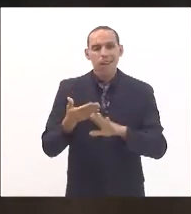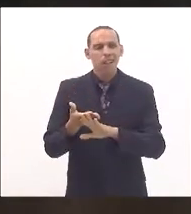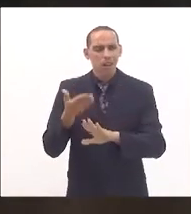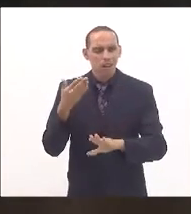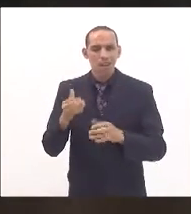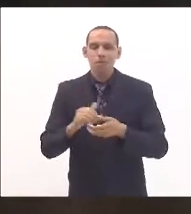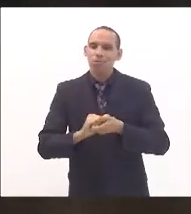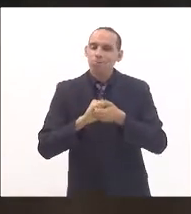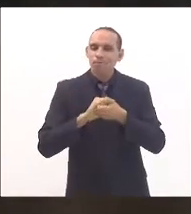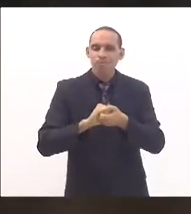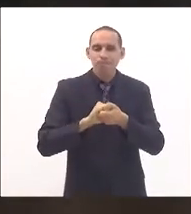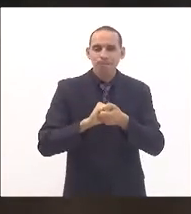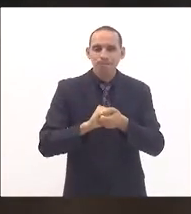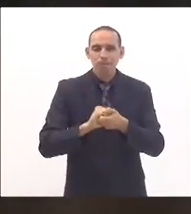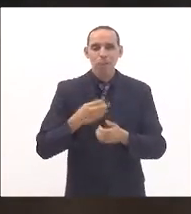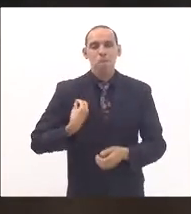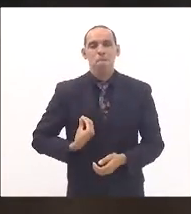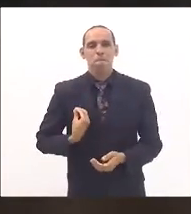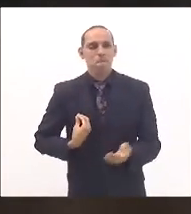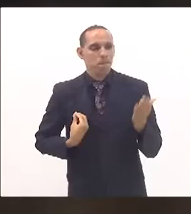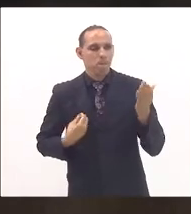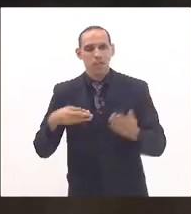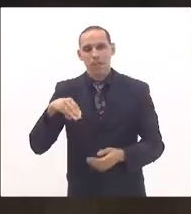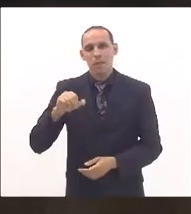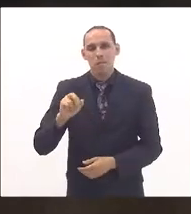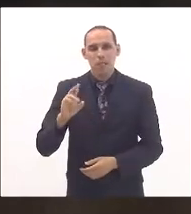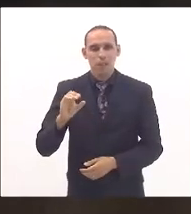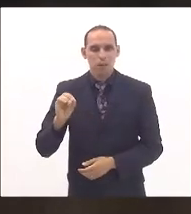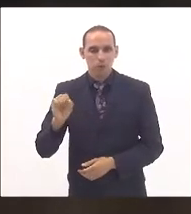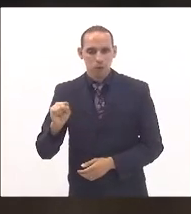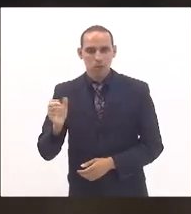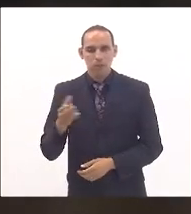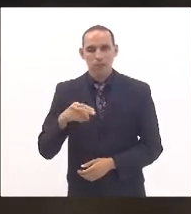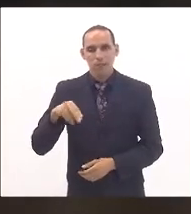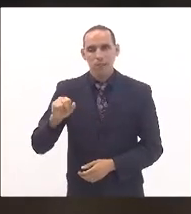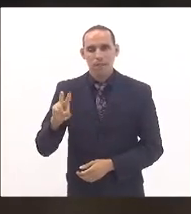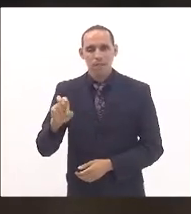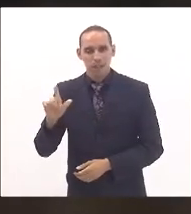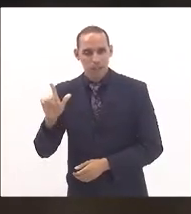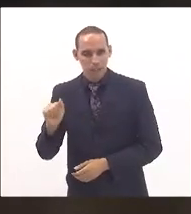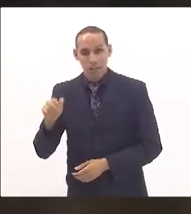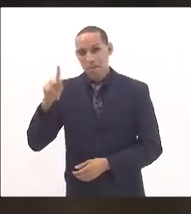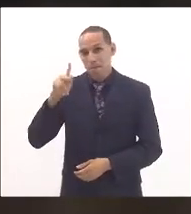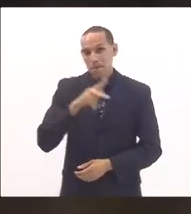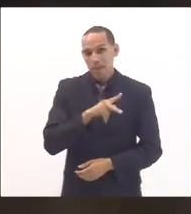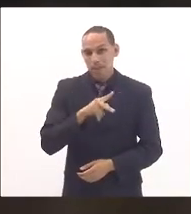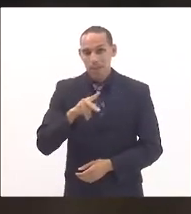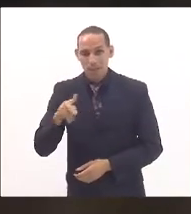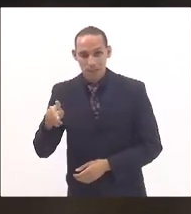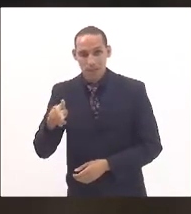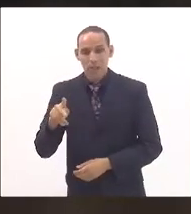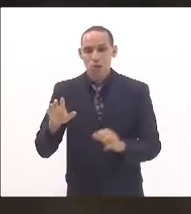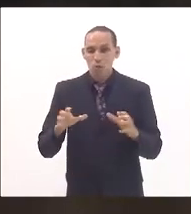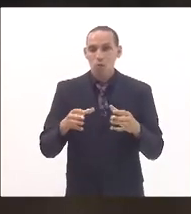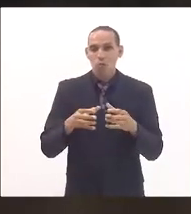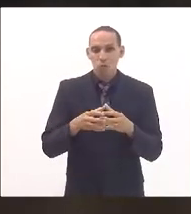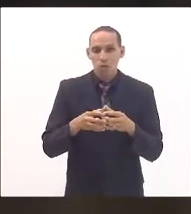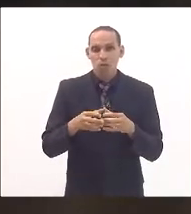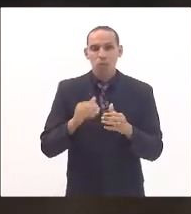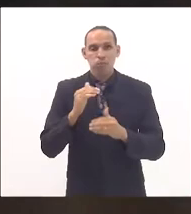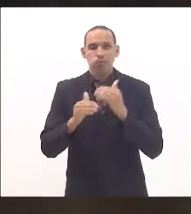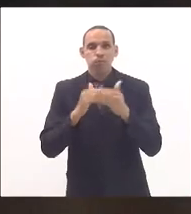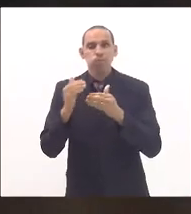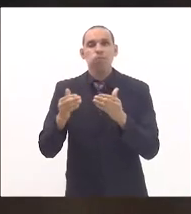estar saudando a presença do Marcos Navega, que é presidente do Conselho de Desenvolvimento do Turismo da Costa do